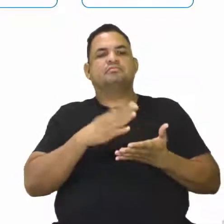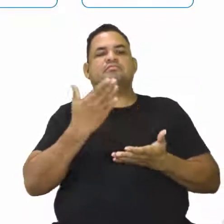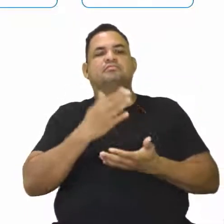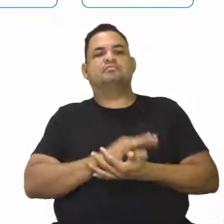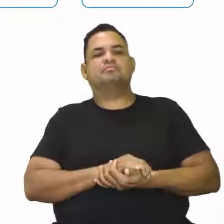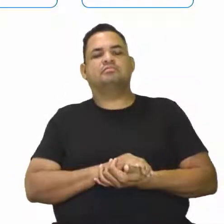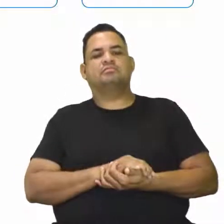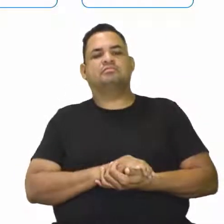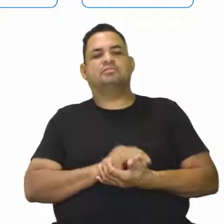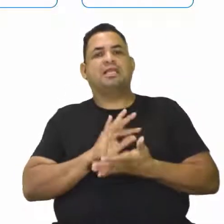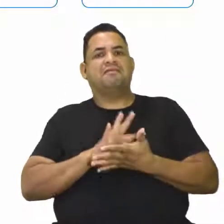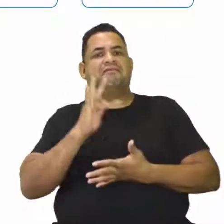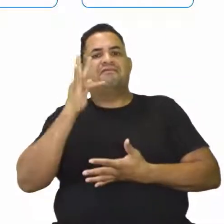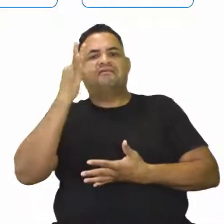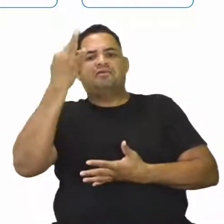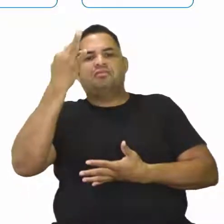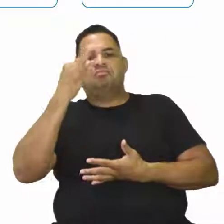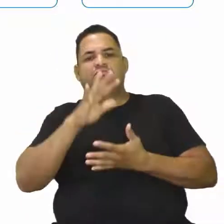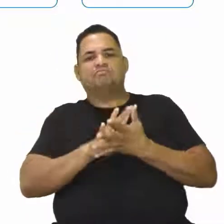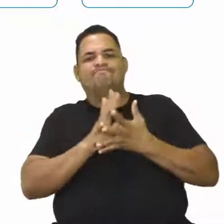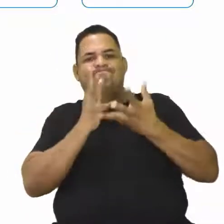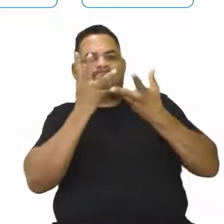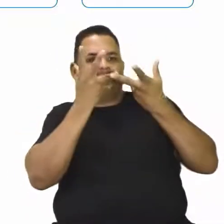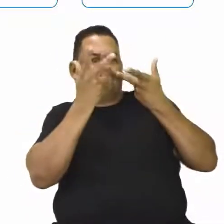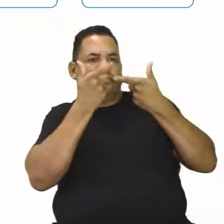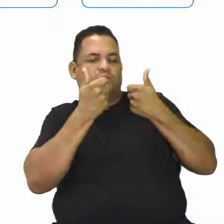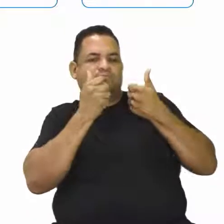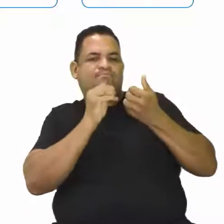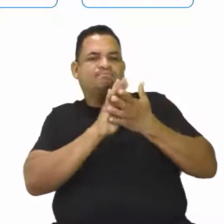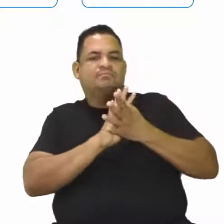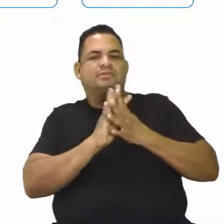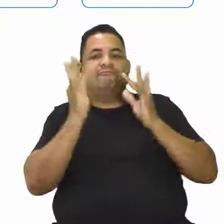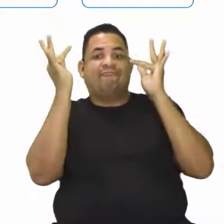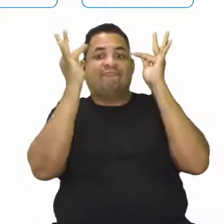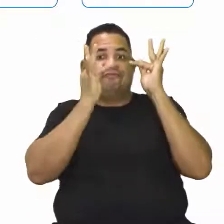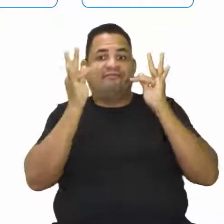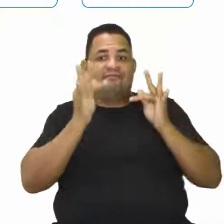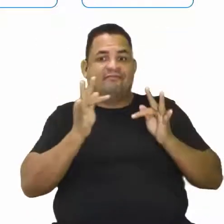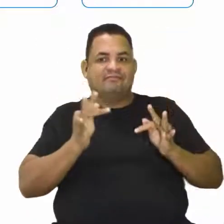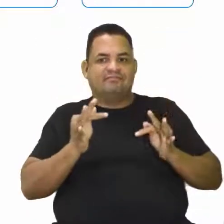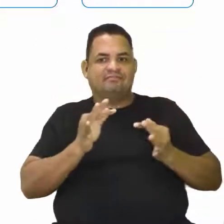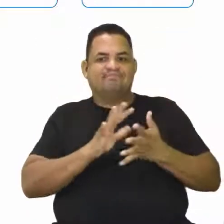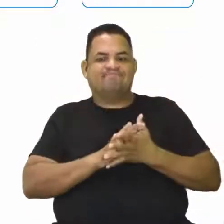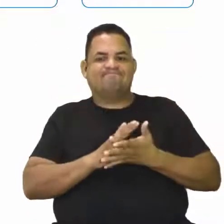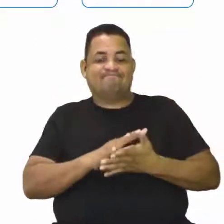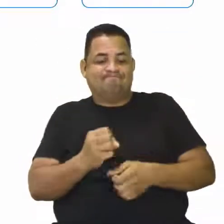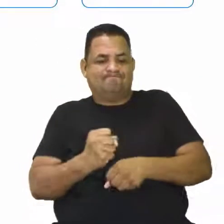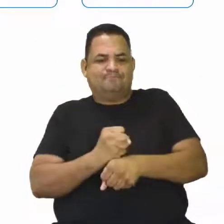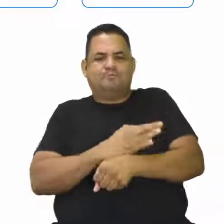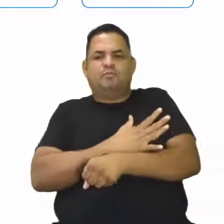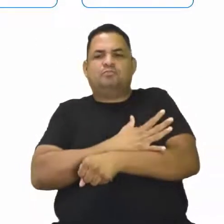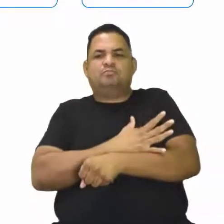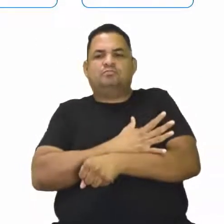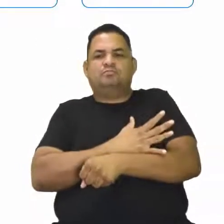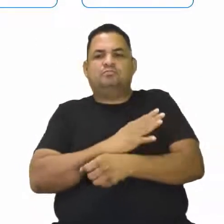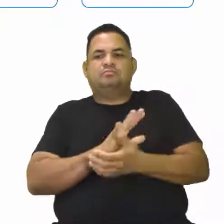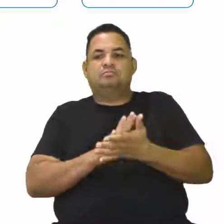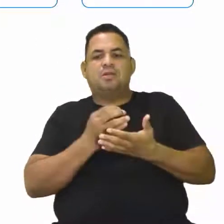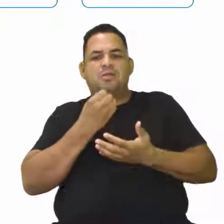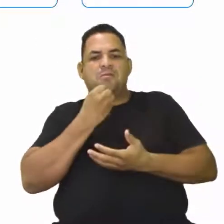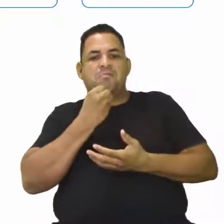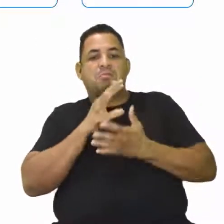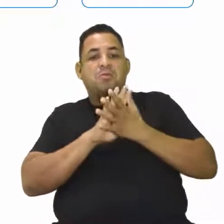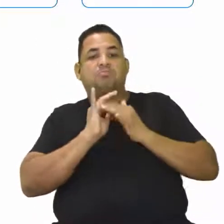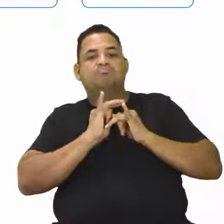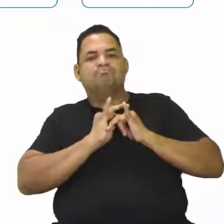genial, que fenomenal, que maravilloso, que felicidad, que emoción, que